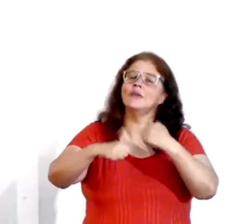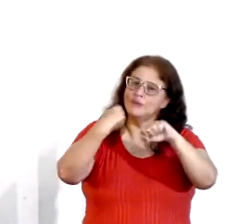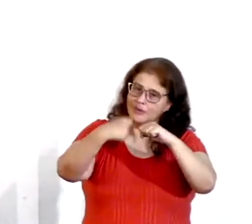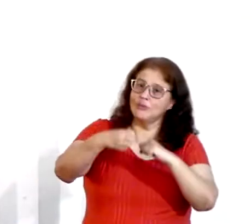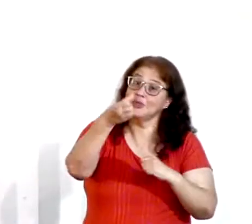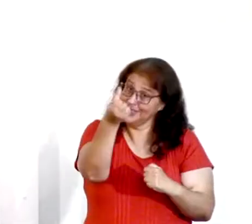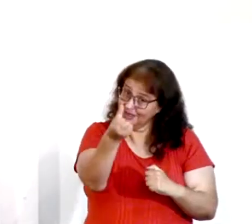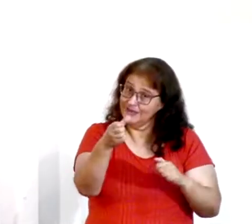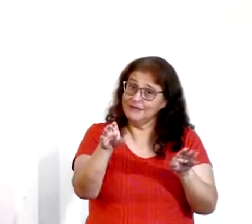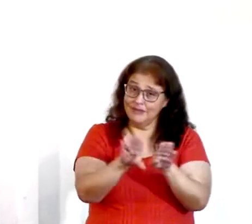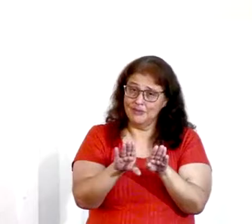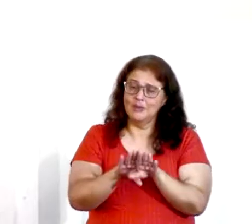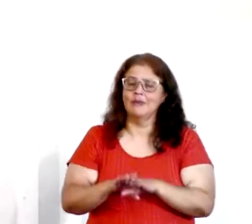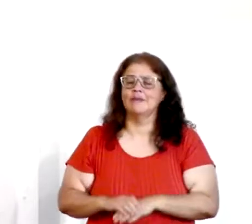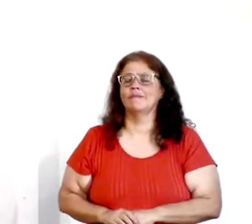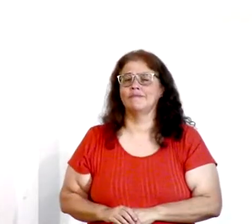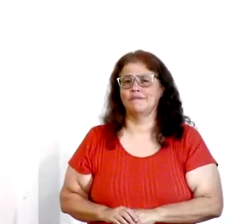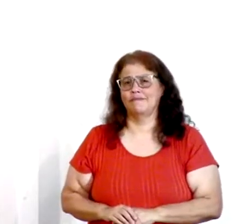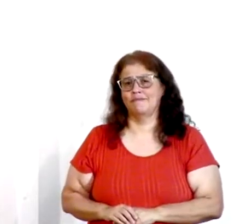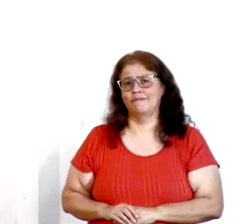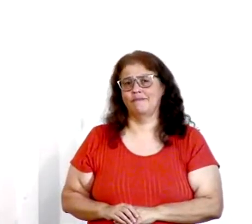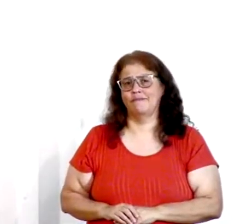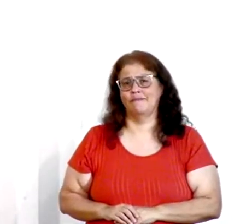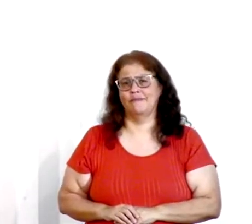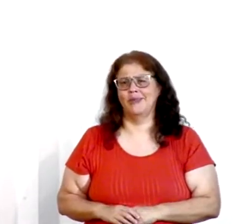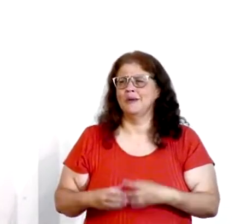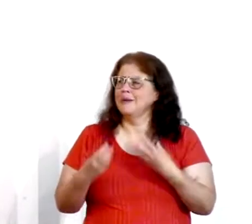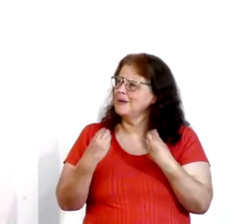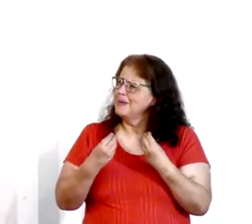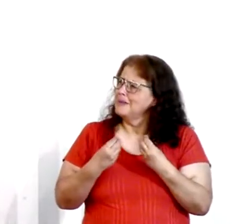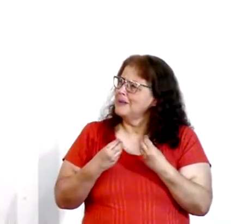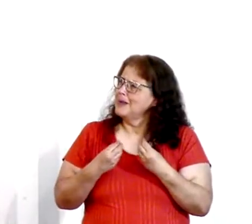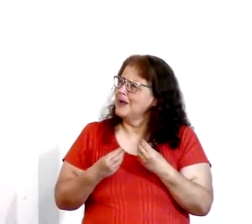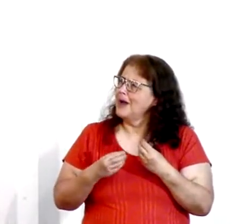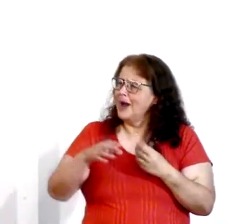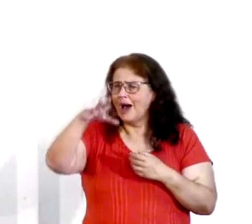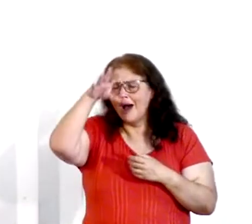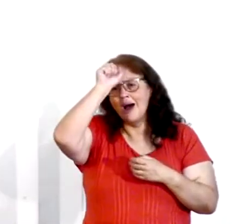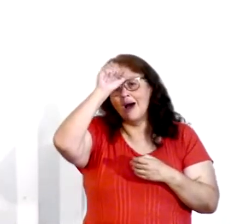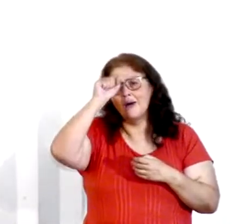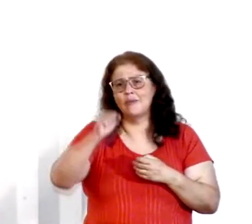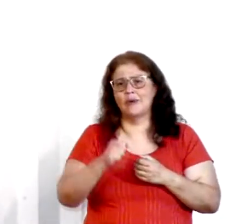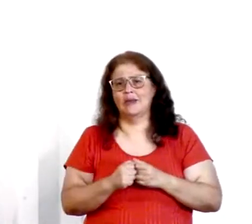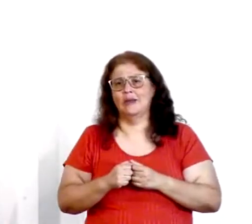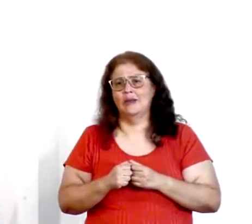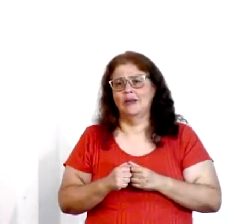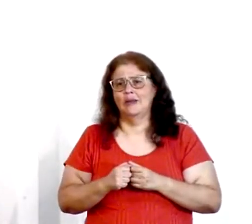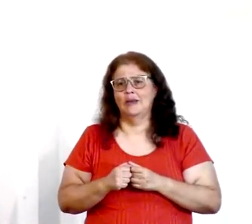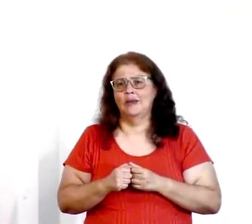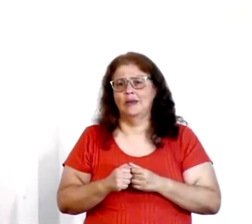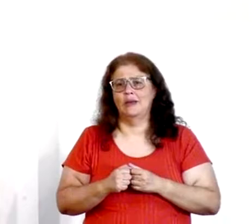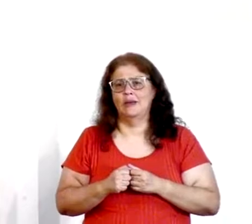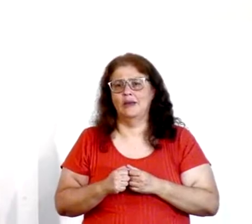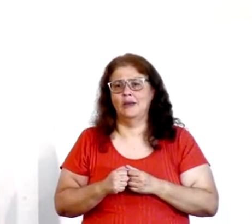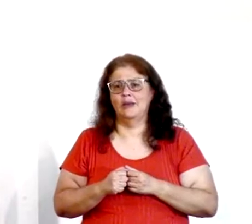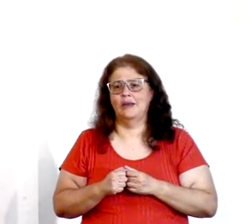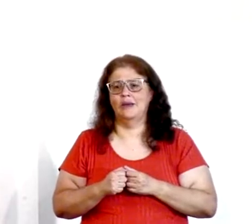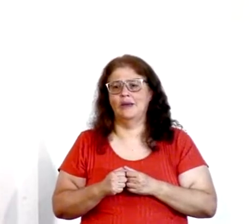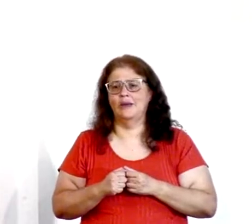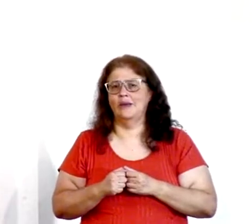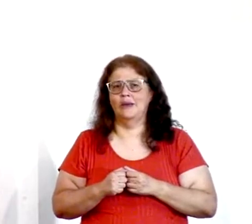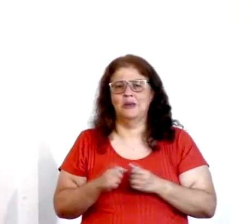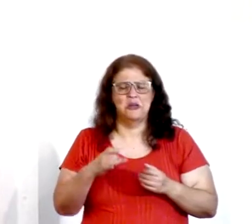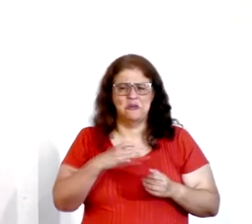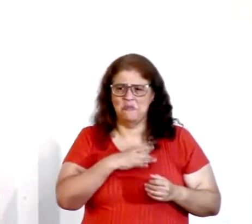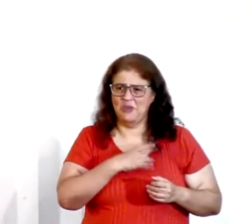6. Quantas coisas podemos aprender com este Salmo? Primeira delas, não tenha medo